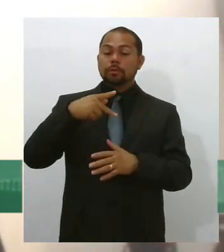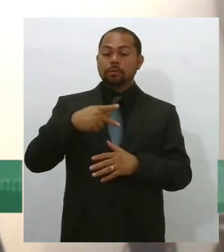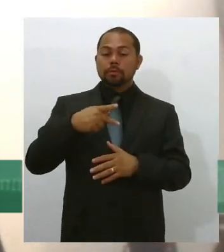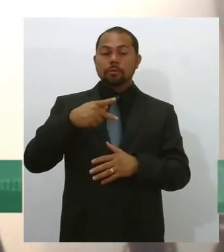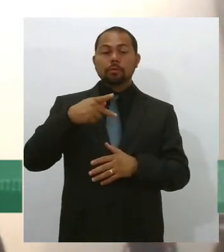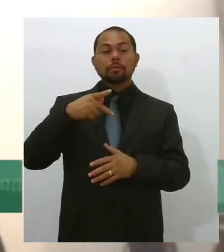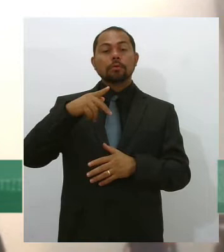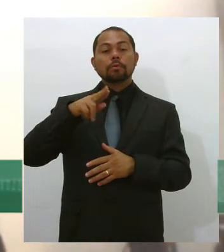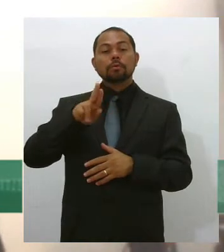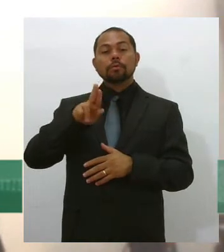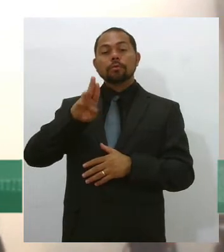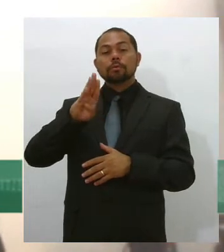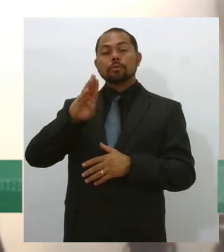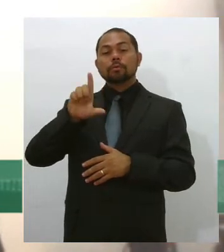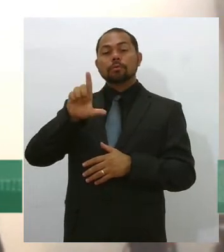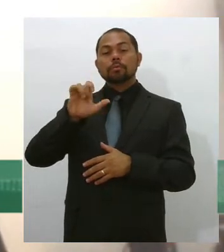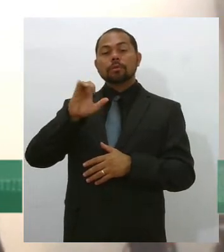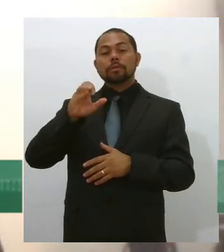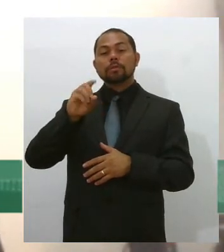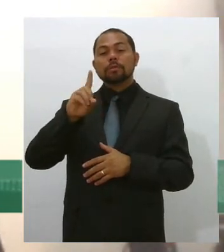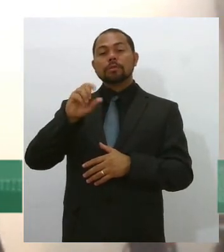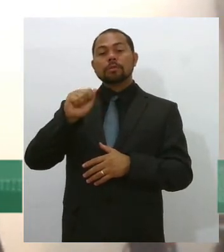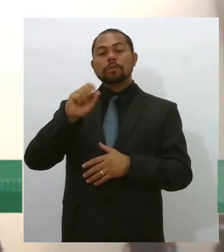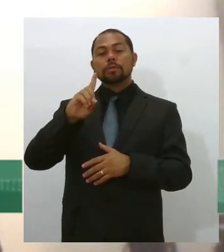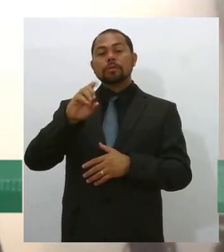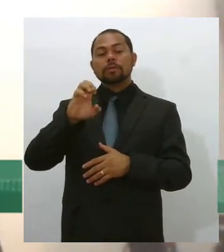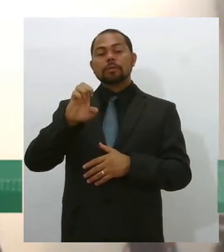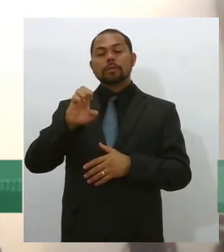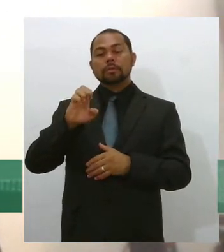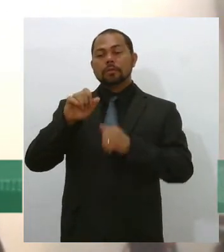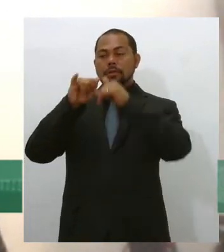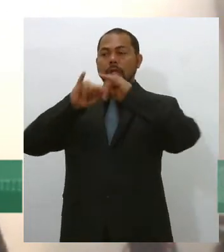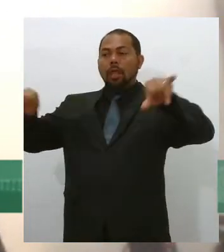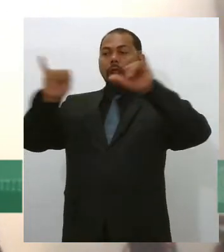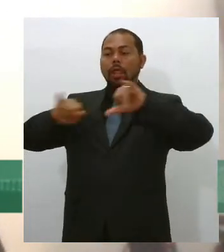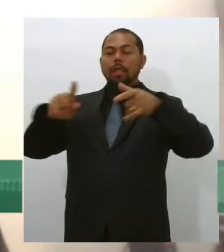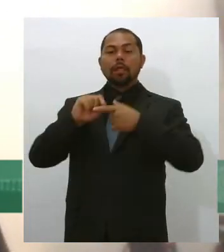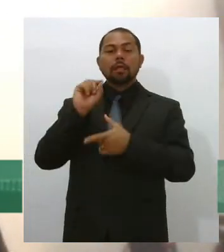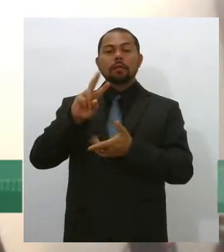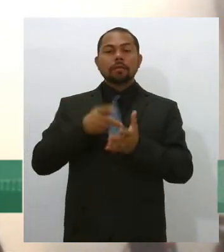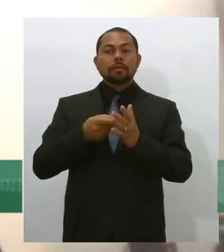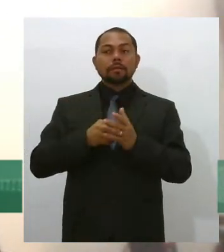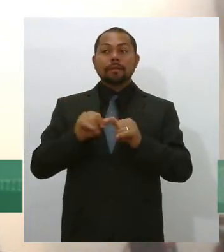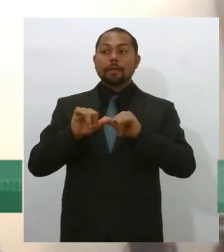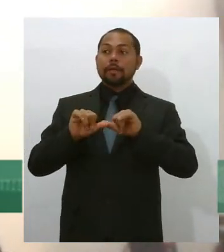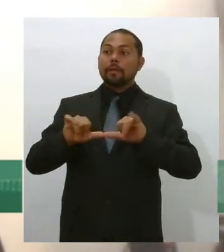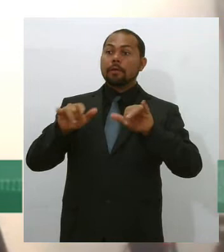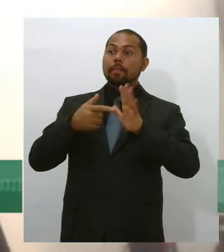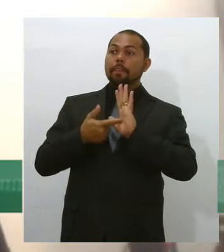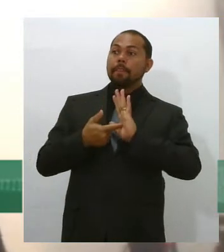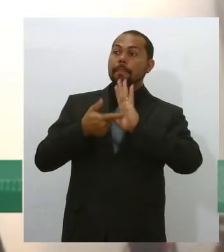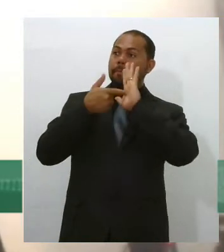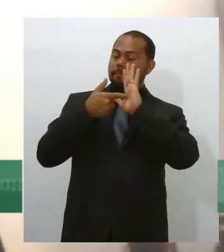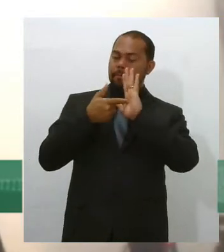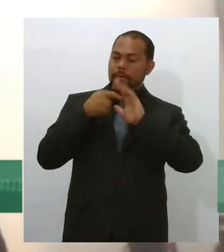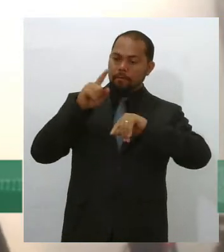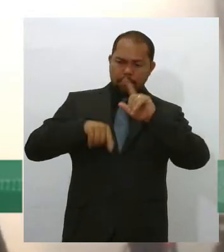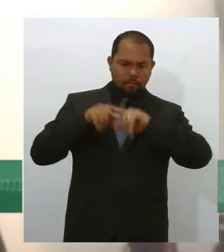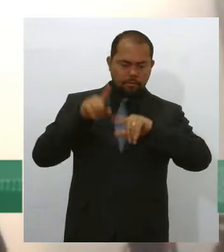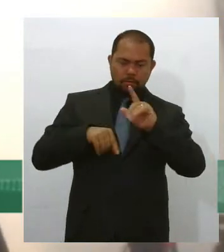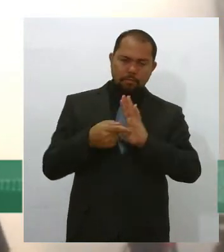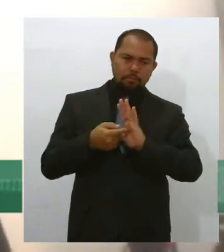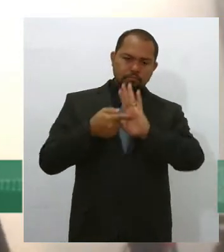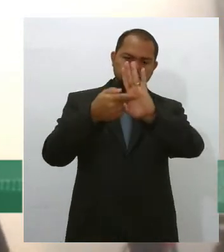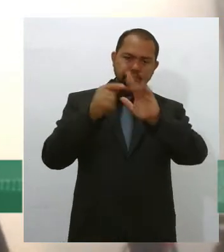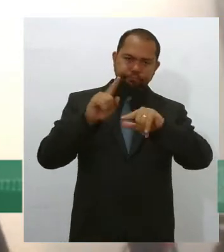na nova legislação é exibição de produtos não é